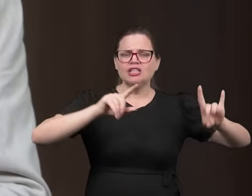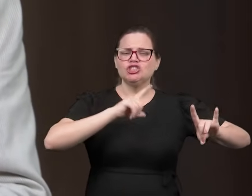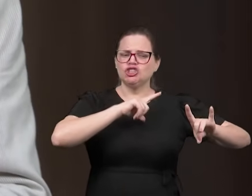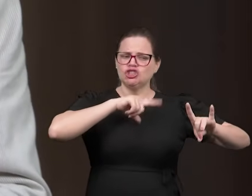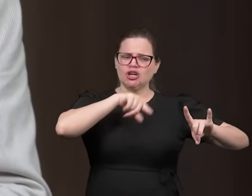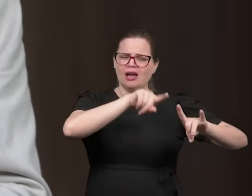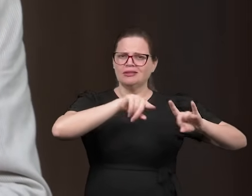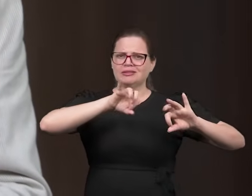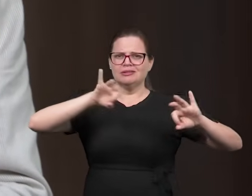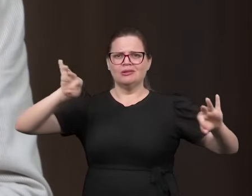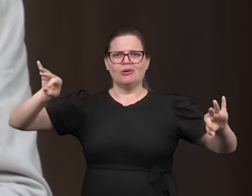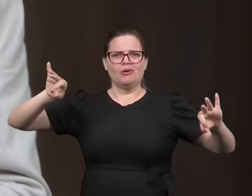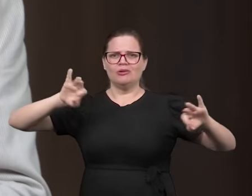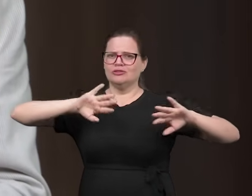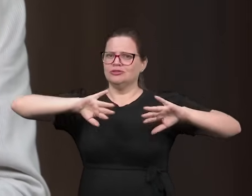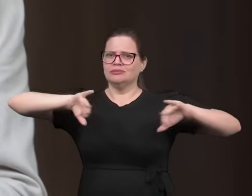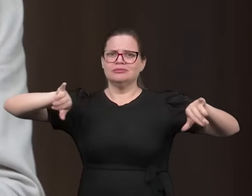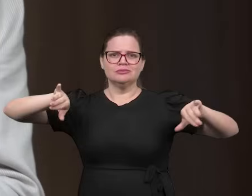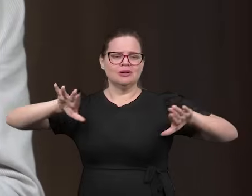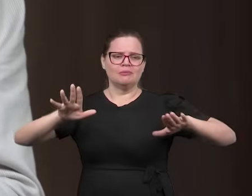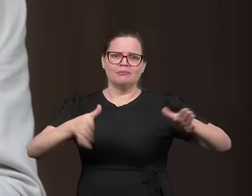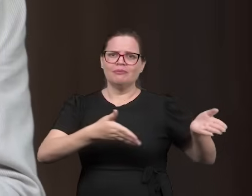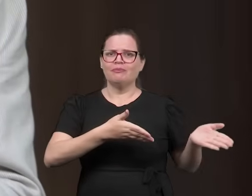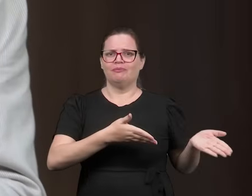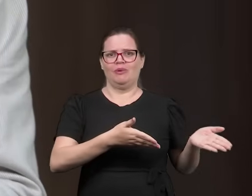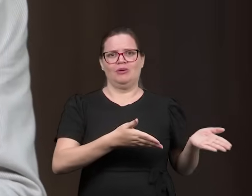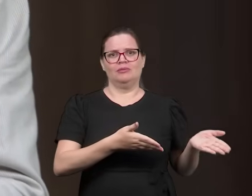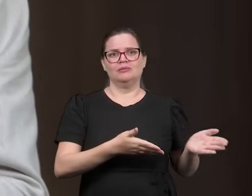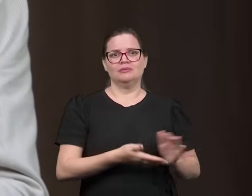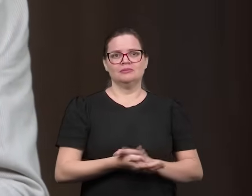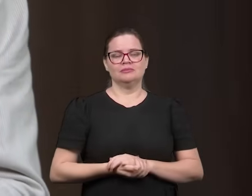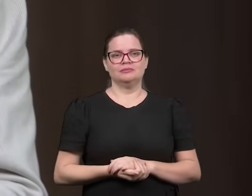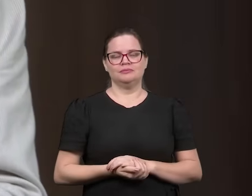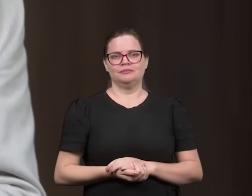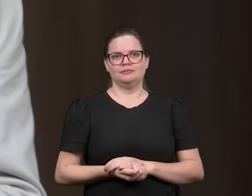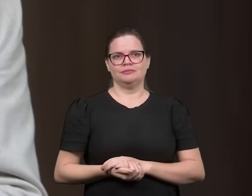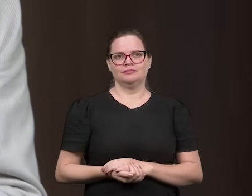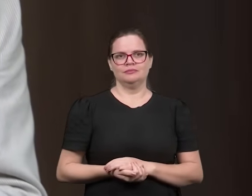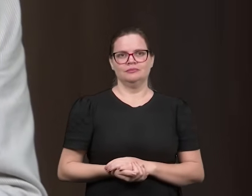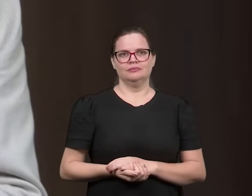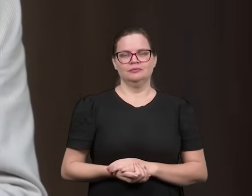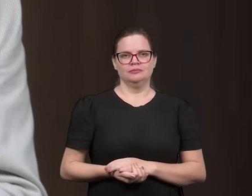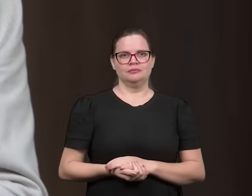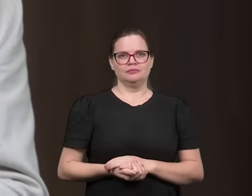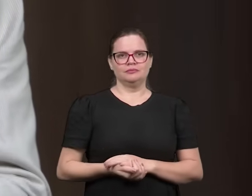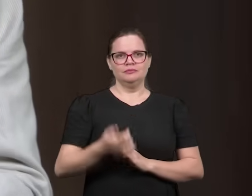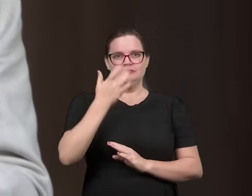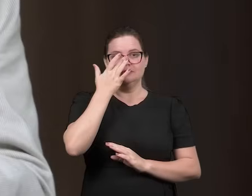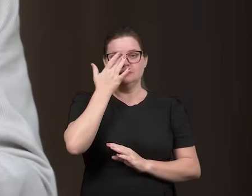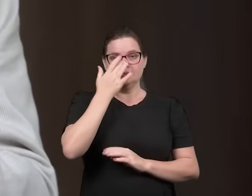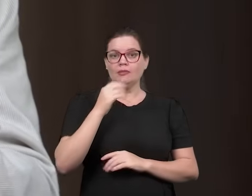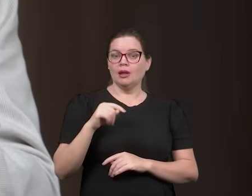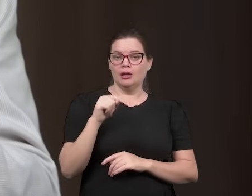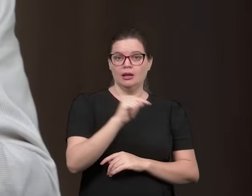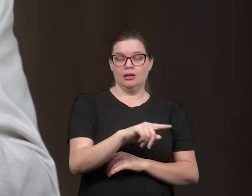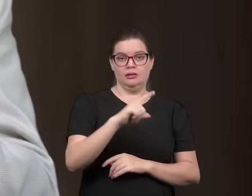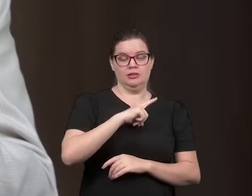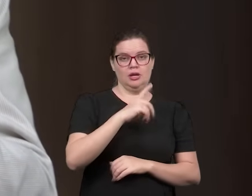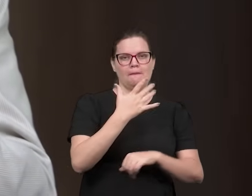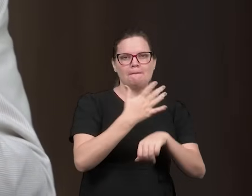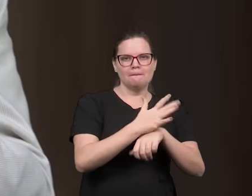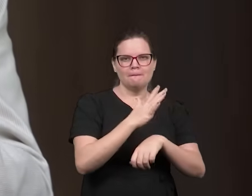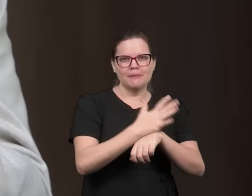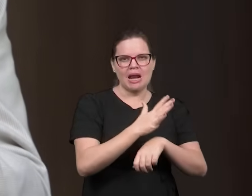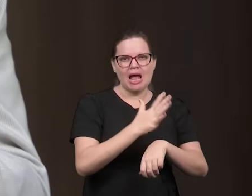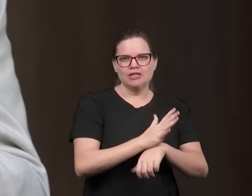de Deus, que teve no seu lar práticas que não era a prática que o Criador tinha